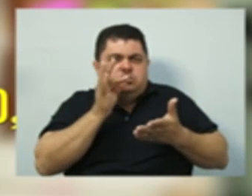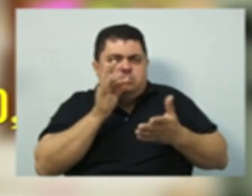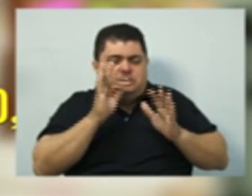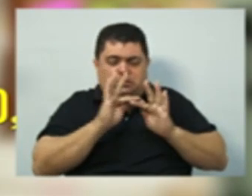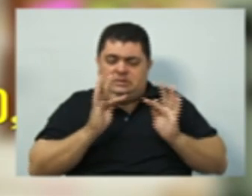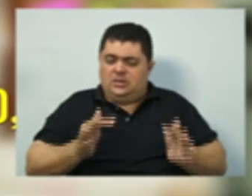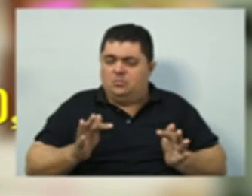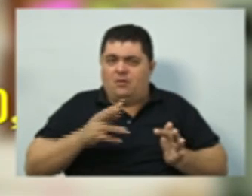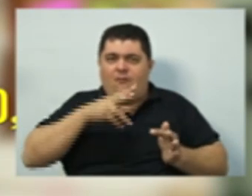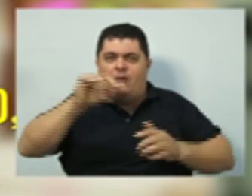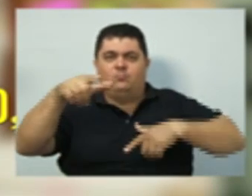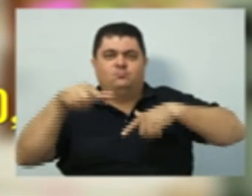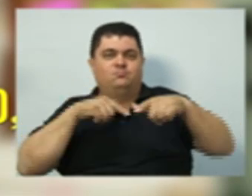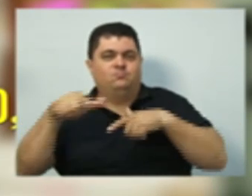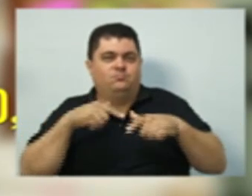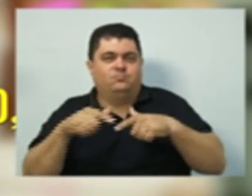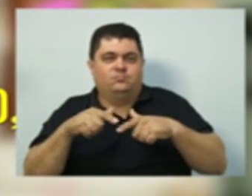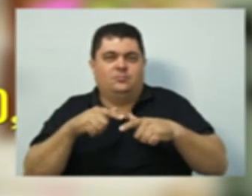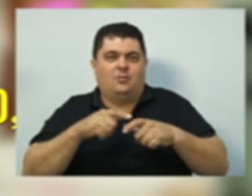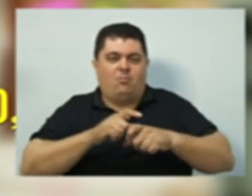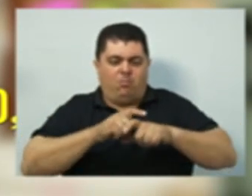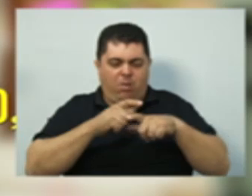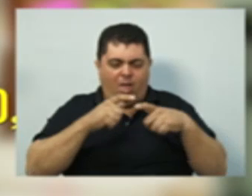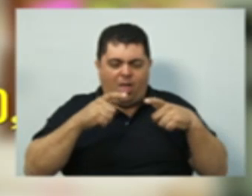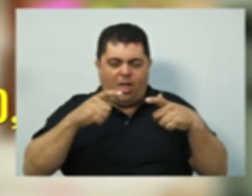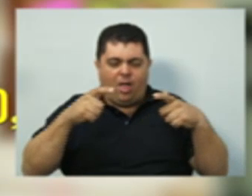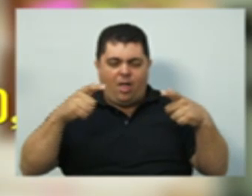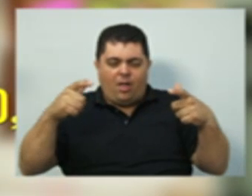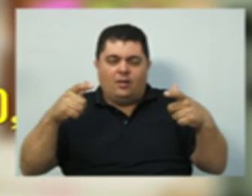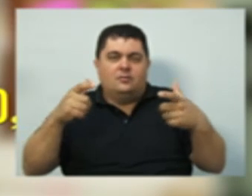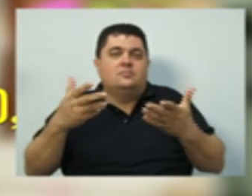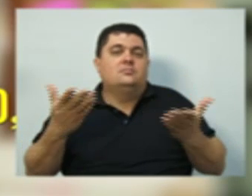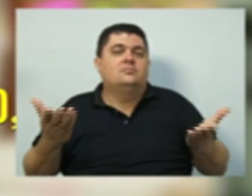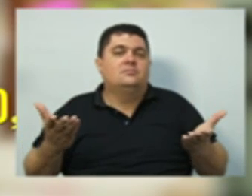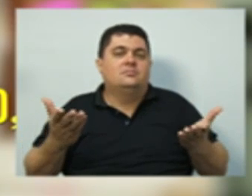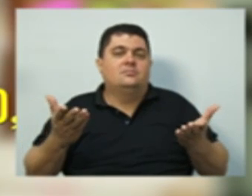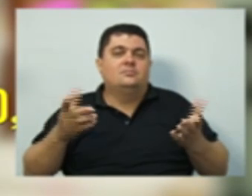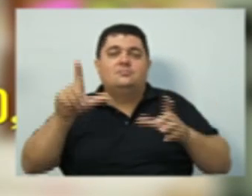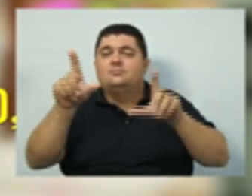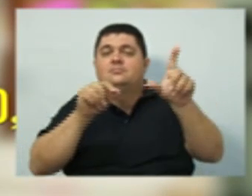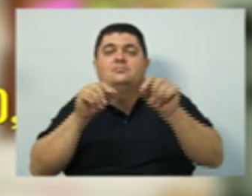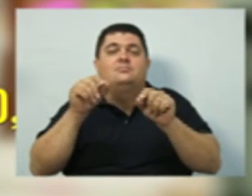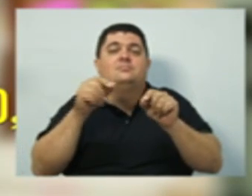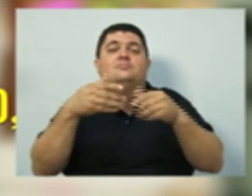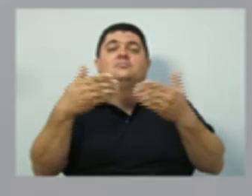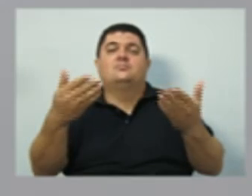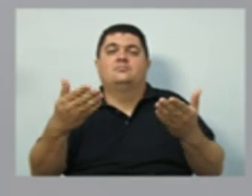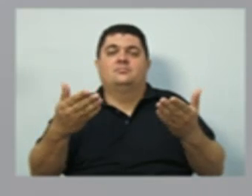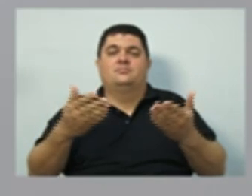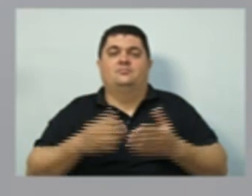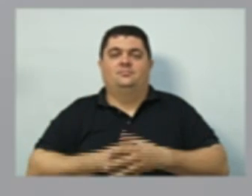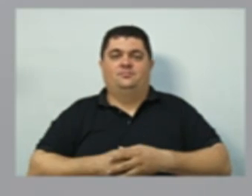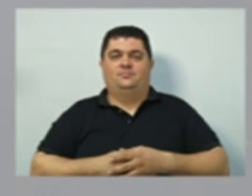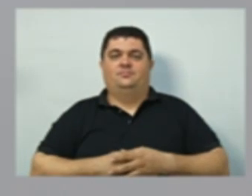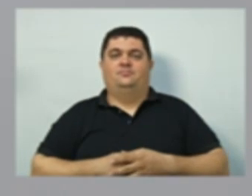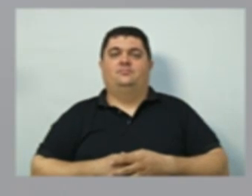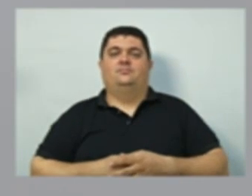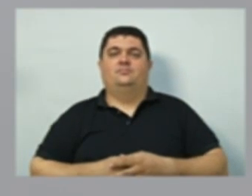simples, vai para o trabalho e cresce a cada dia mais? Tirem suas conclusões.